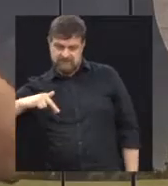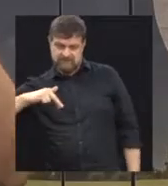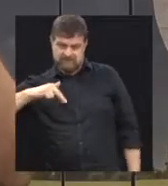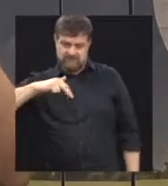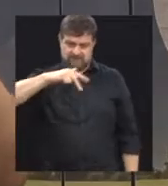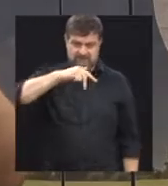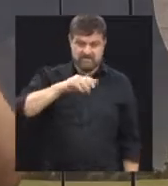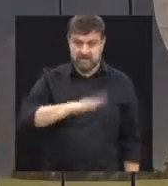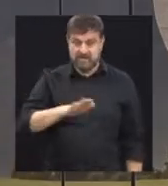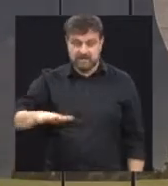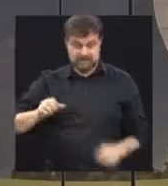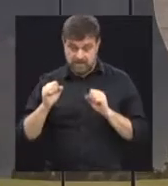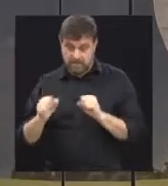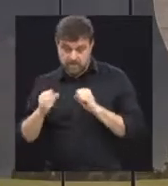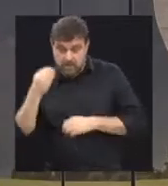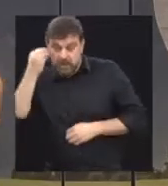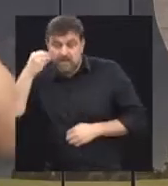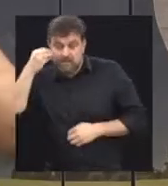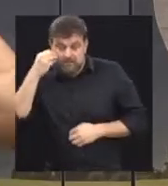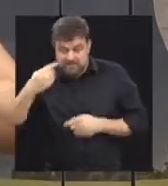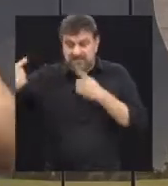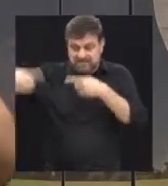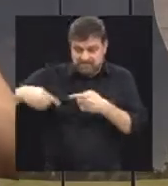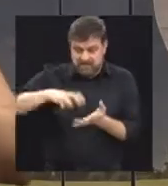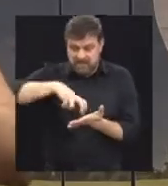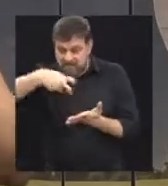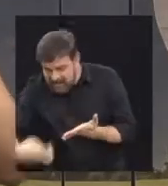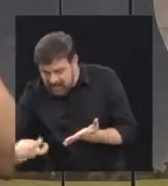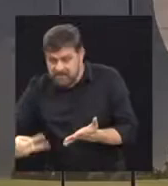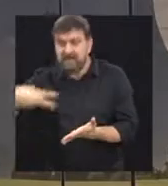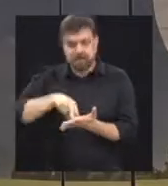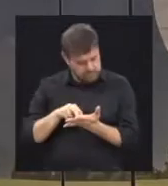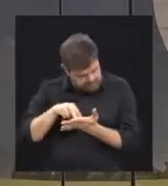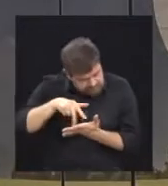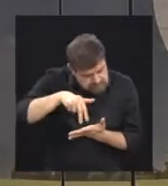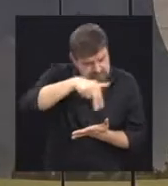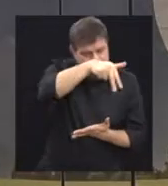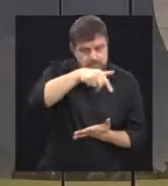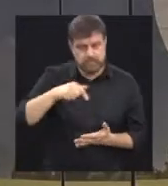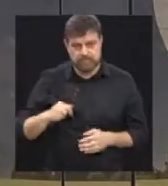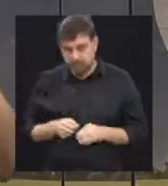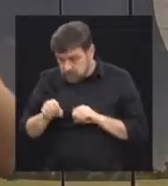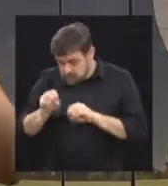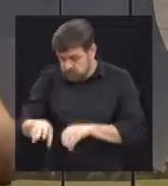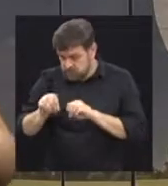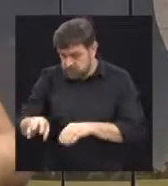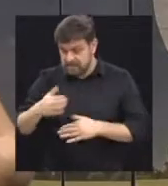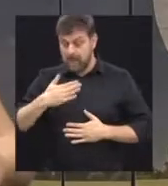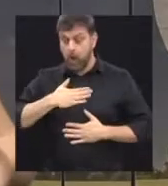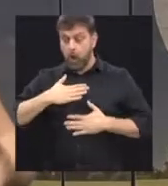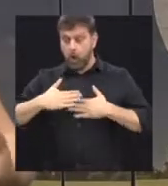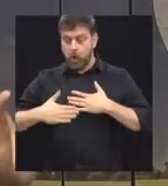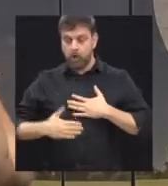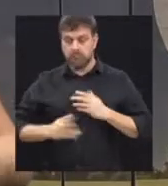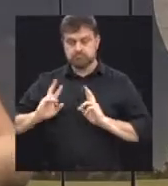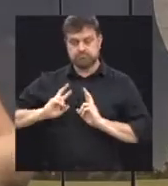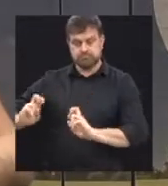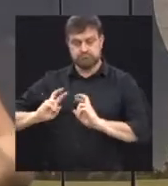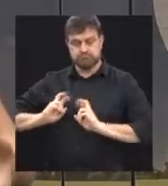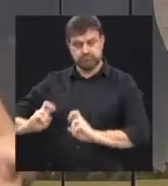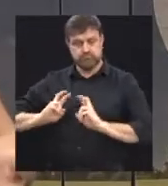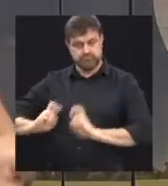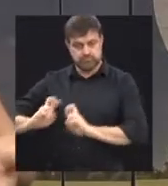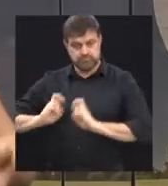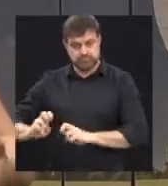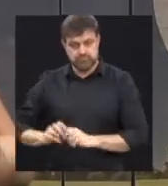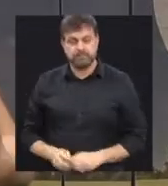assim, irregular, para que a criança possa mesmo, né, se desafiar, cair. Então, tudo isso dentro da psicomotricidade, dentro dele conhecer o corpo dele, as